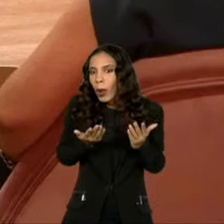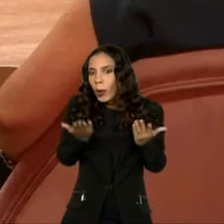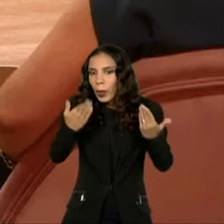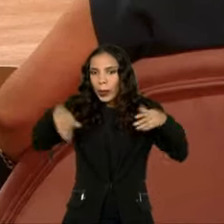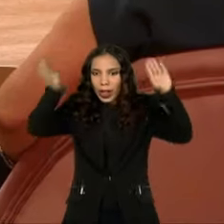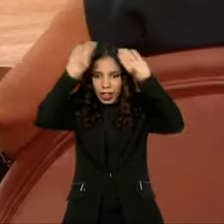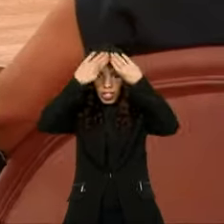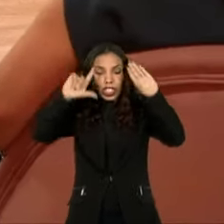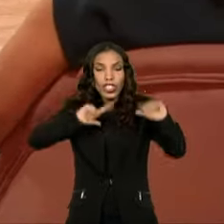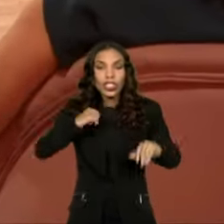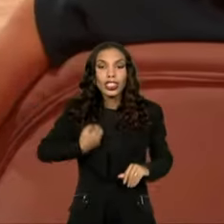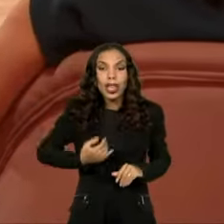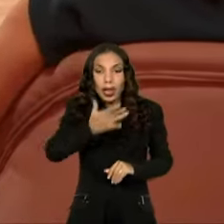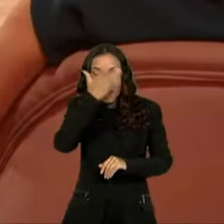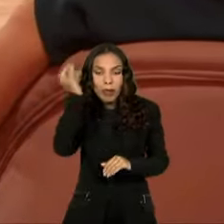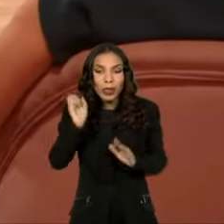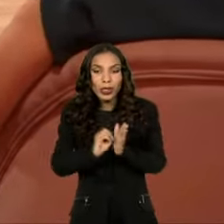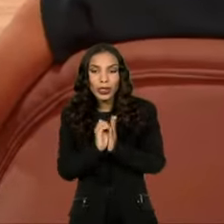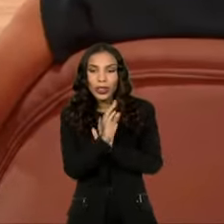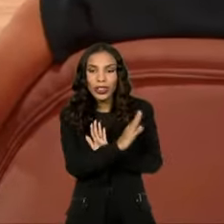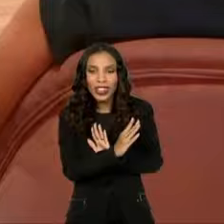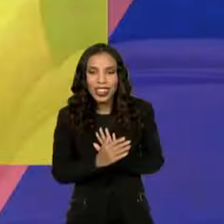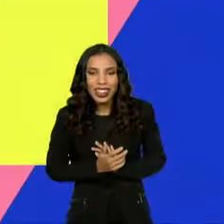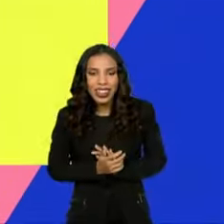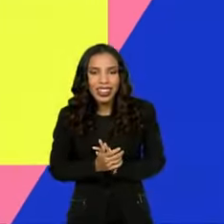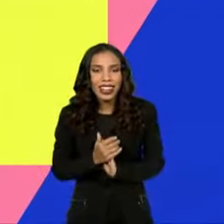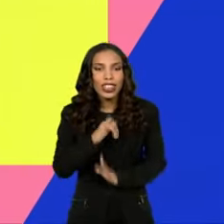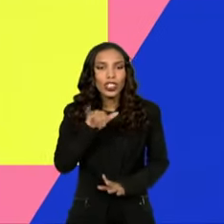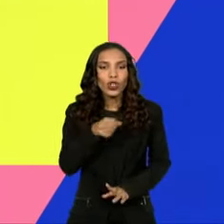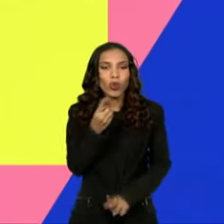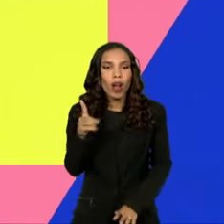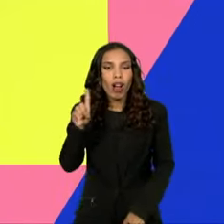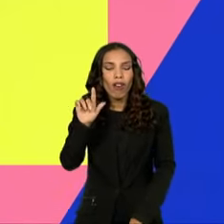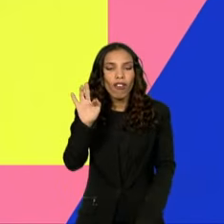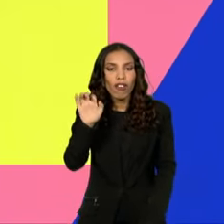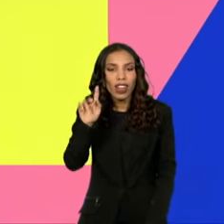interatividades. Temos interatividades, olha lá. João Felipe Toledo.